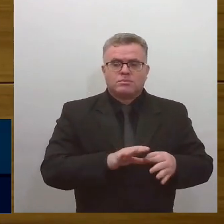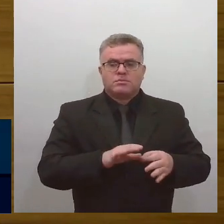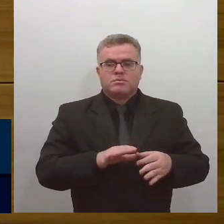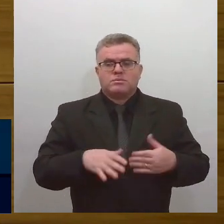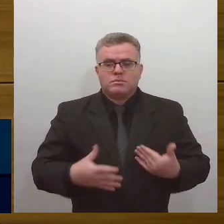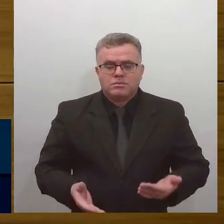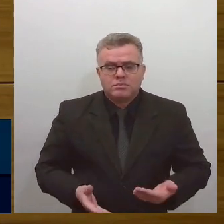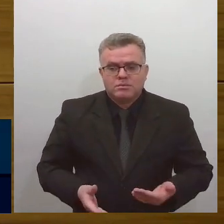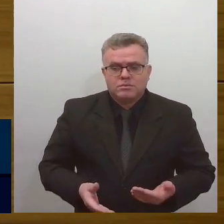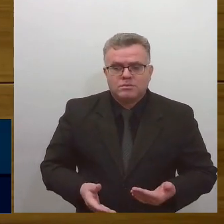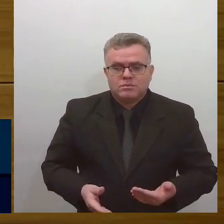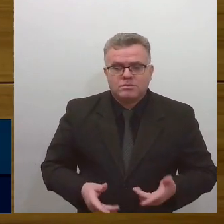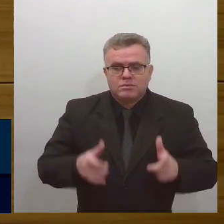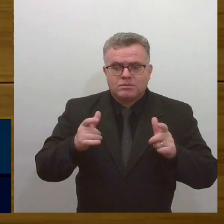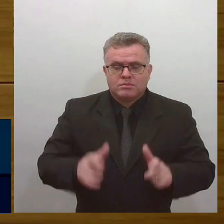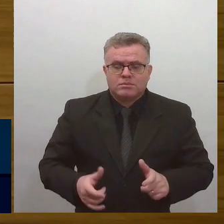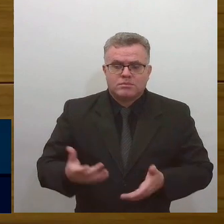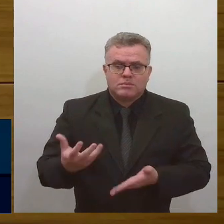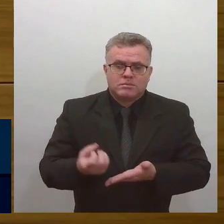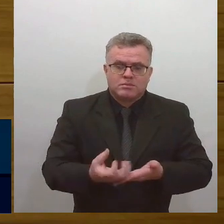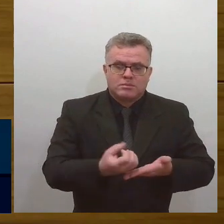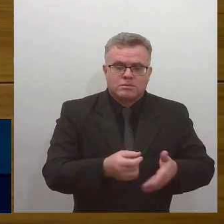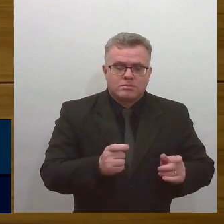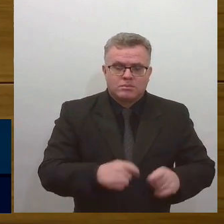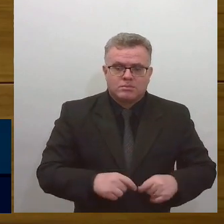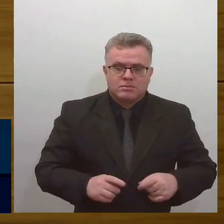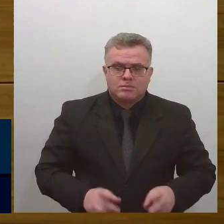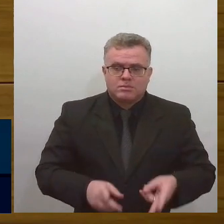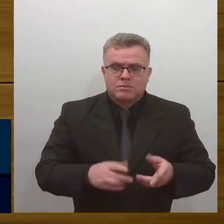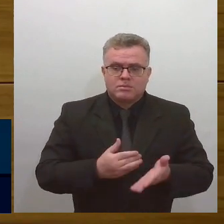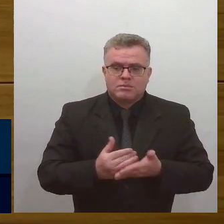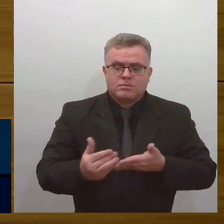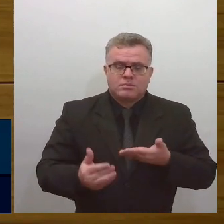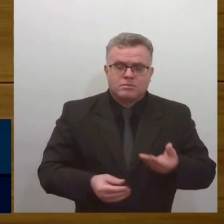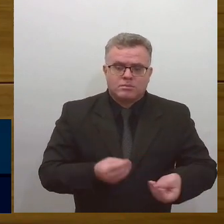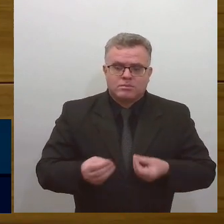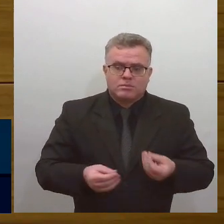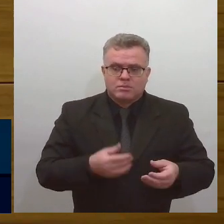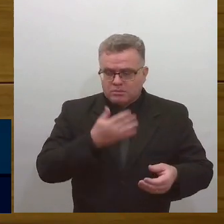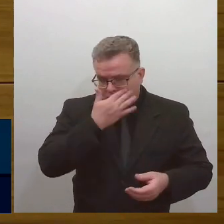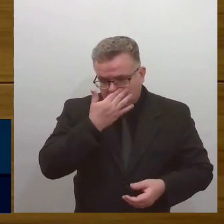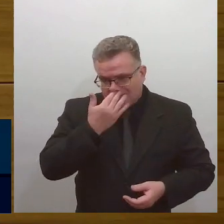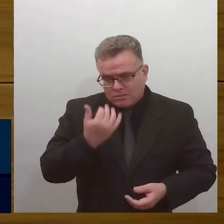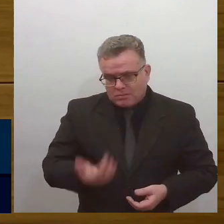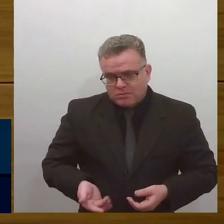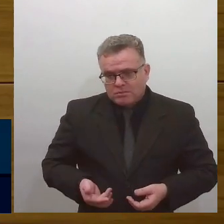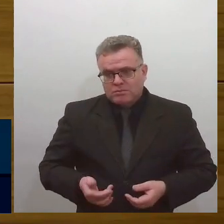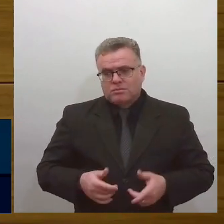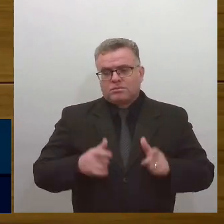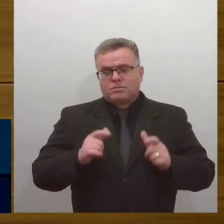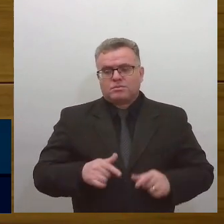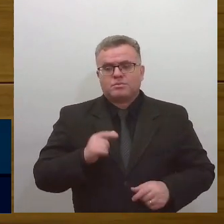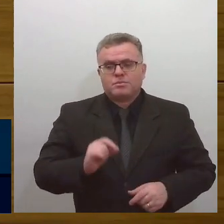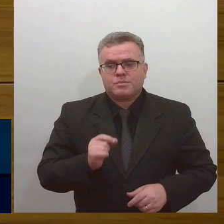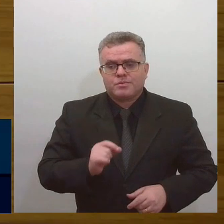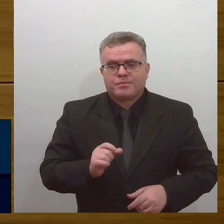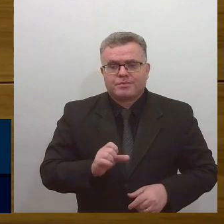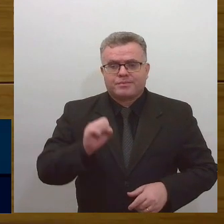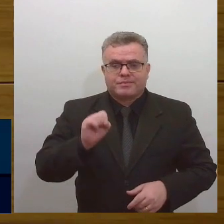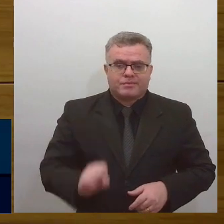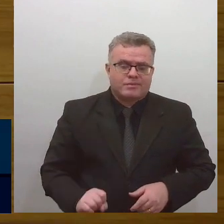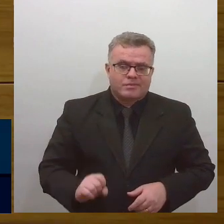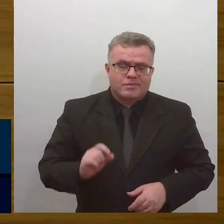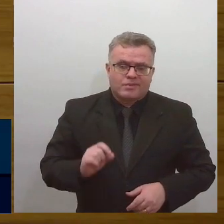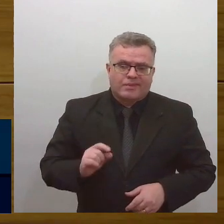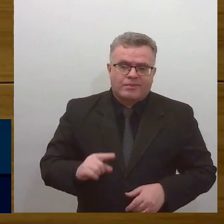daquele trecho rodoviário ele foi iniciado no trecho Sul não o trecho Sul nós já fizemos Esse